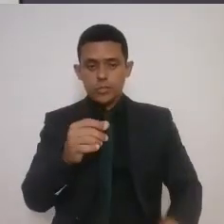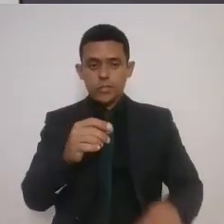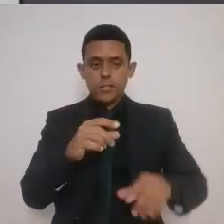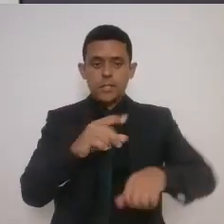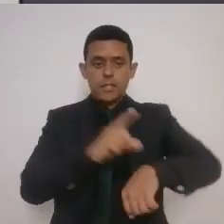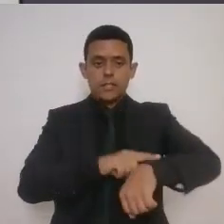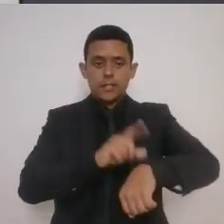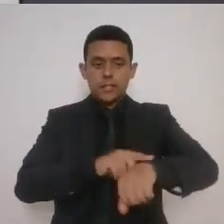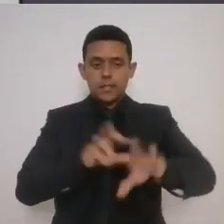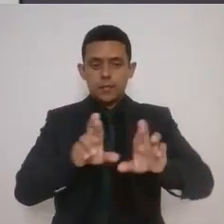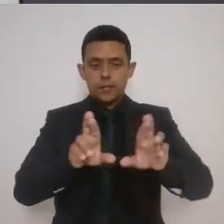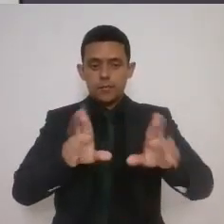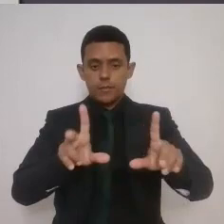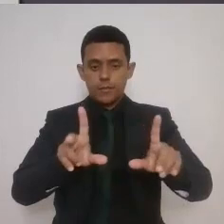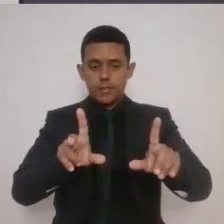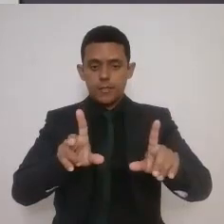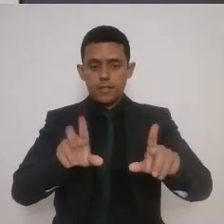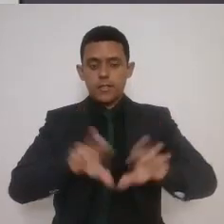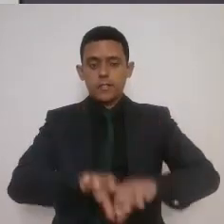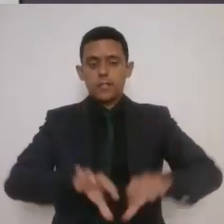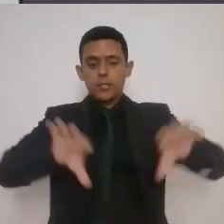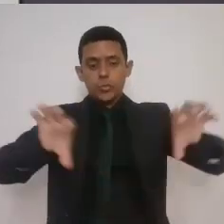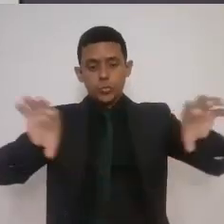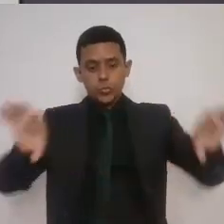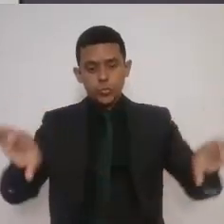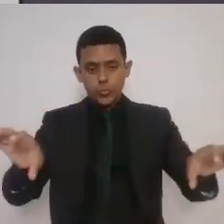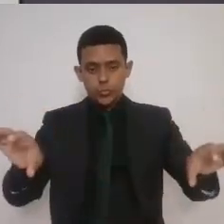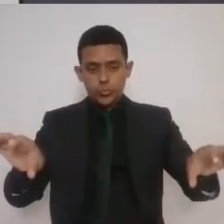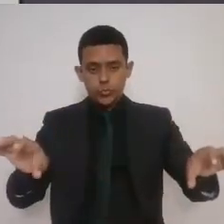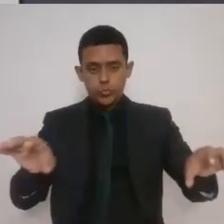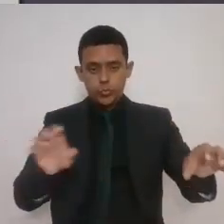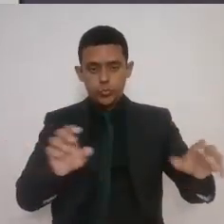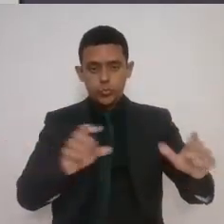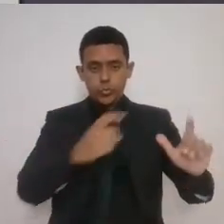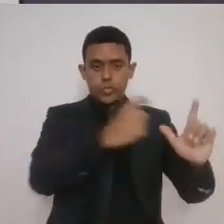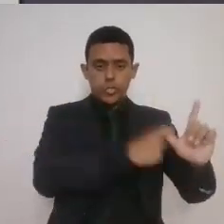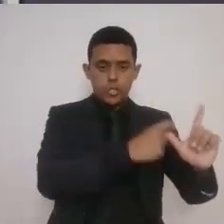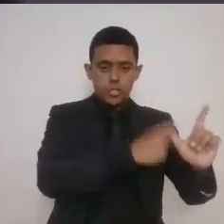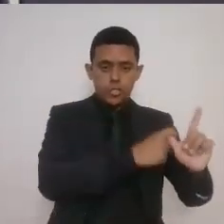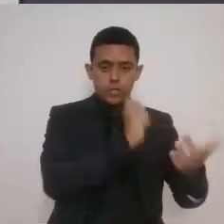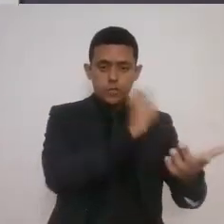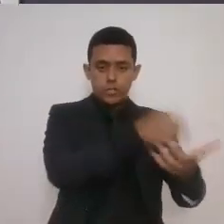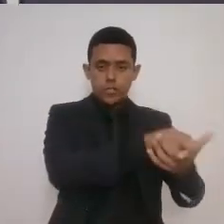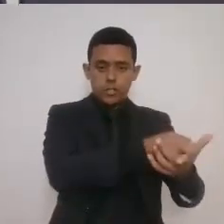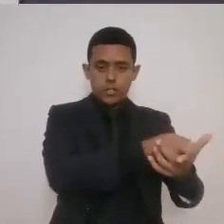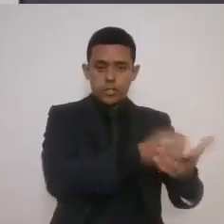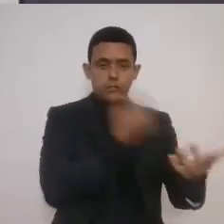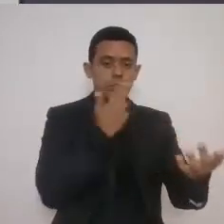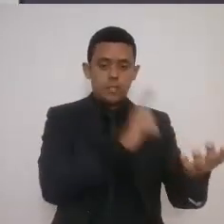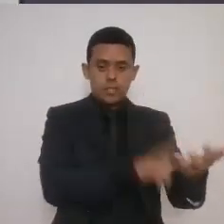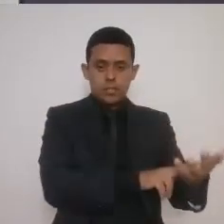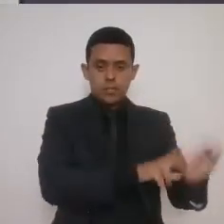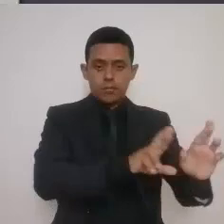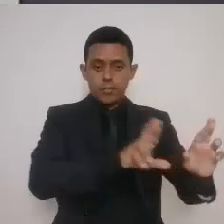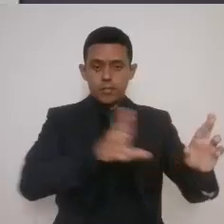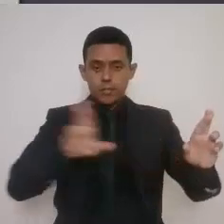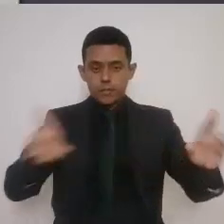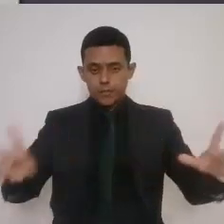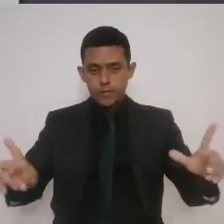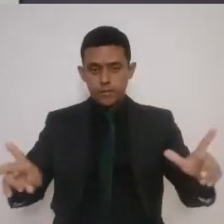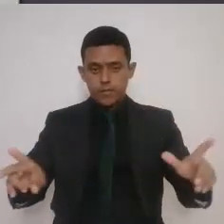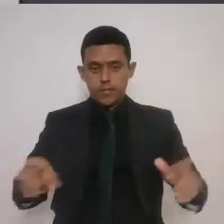administrativos autônomos e geraram débitos tributários independentes. E cito duas decisões nesse sentido da minha